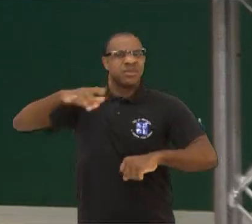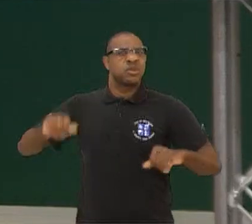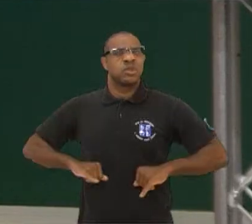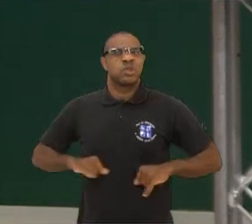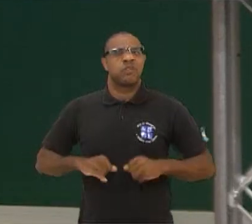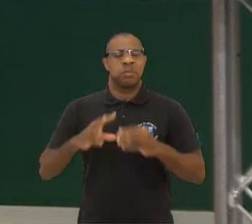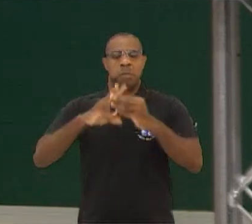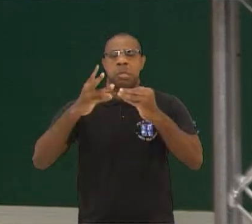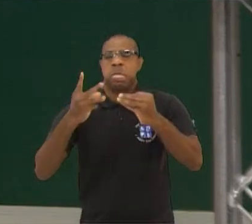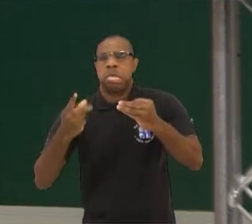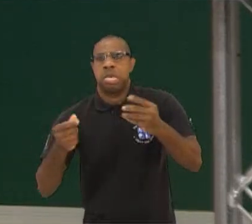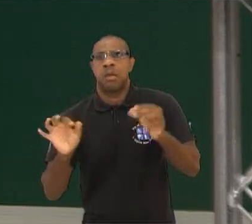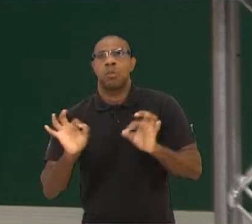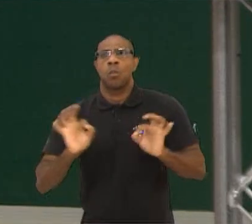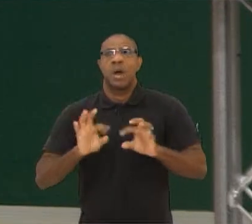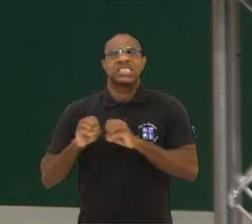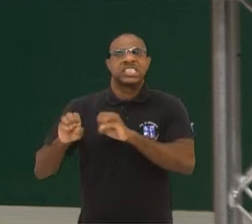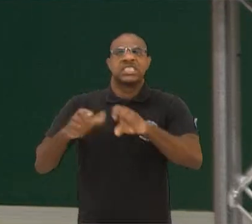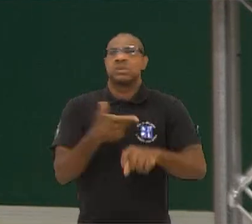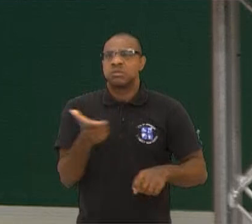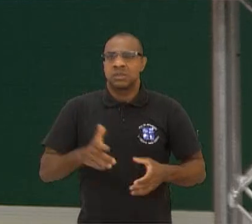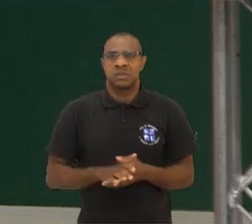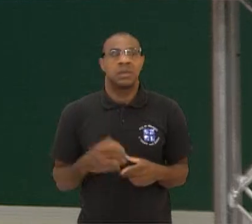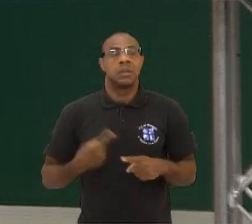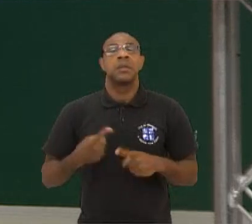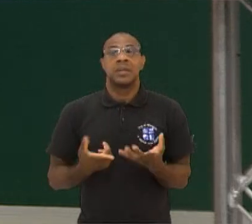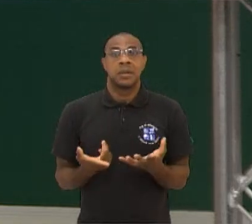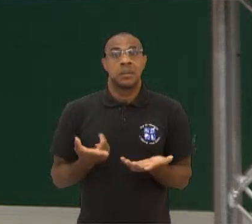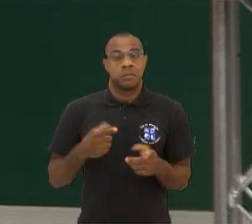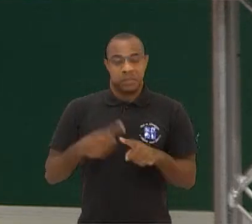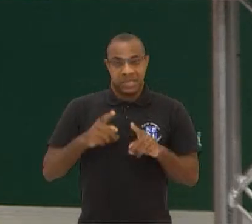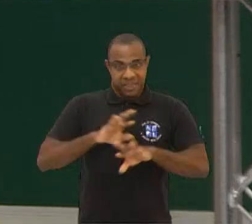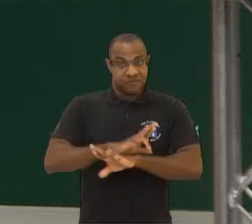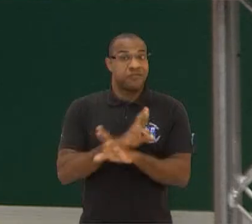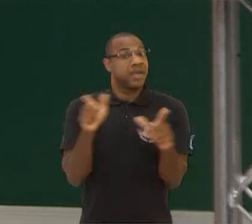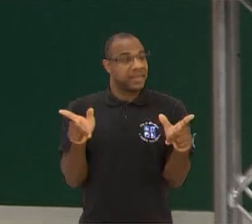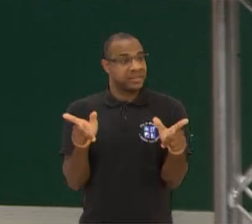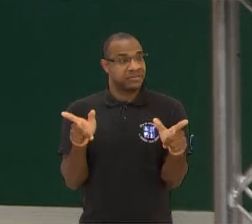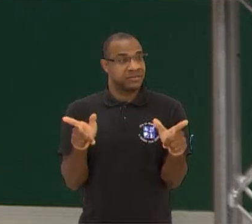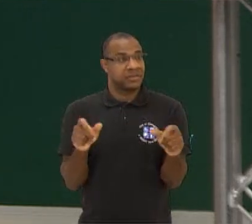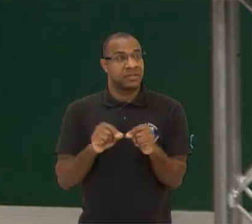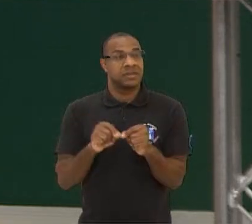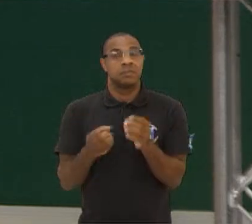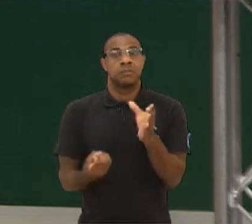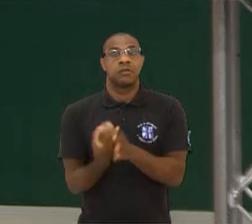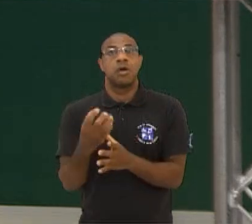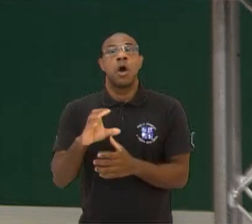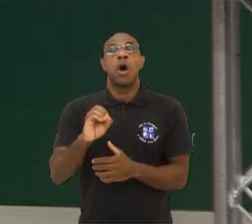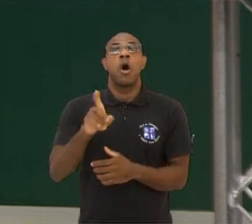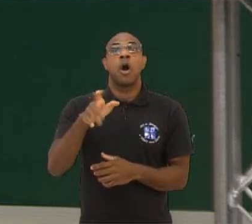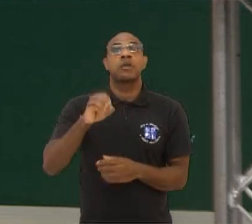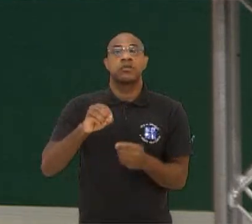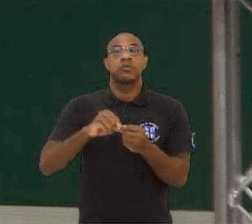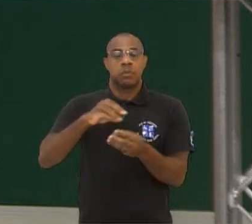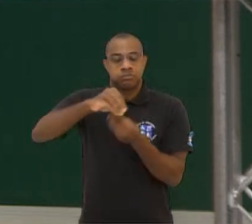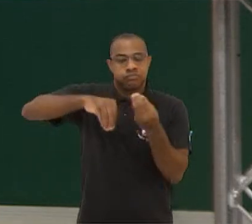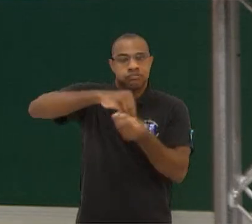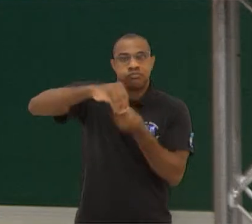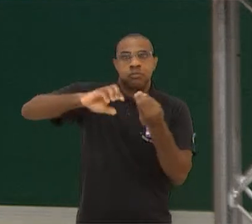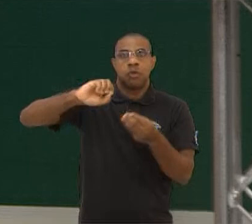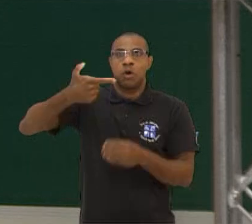acontece? O alumínio, por uma diferença de eletronegatividade, ele forma óxidos com o oxigênio. Então,